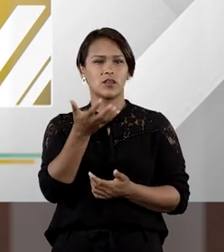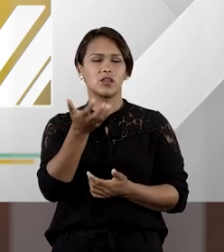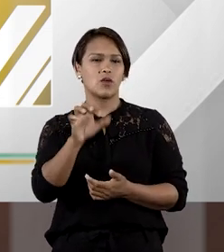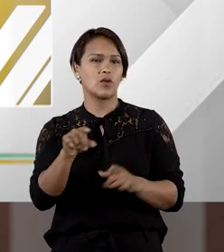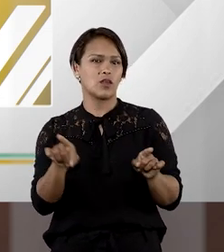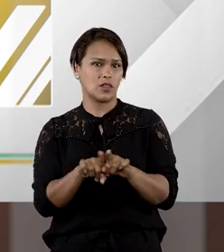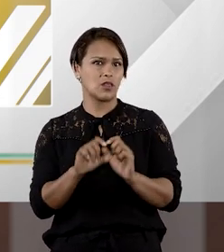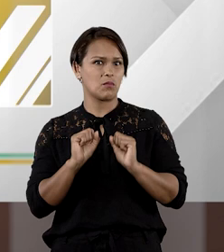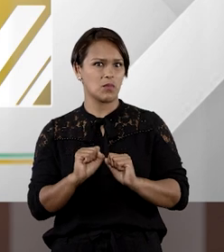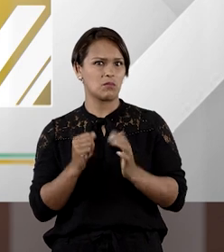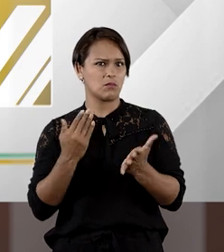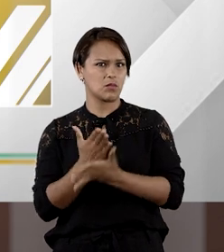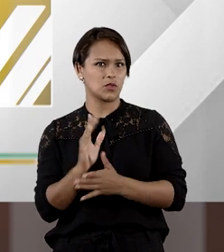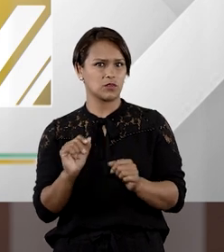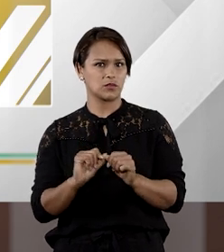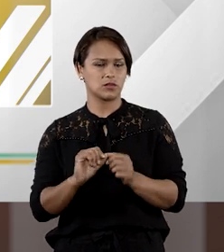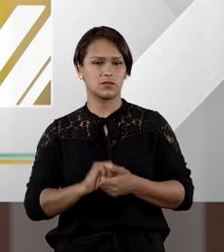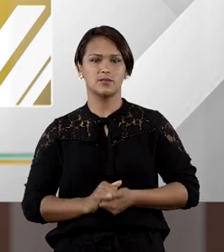também vale?